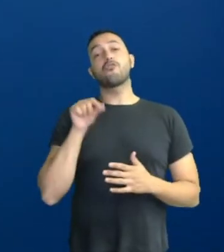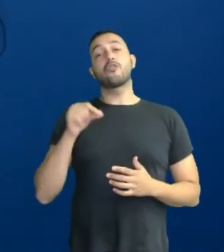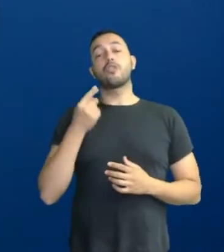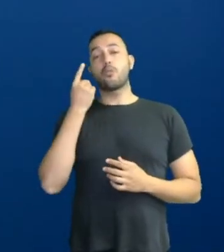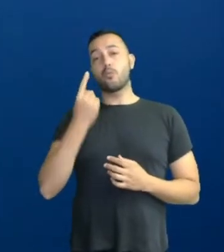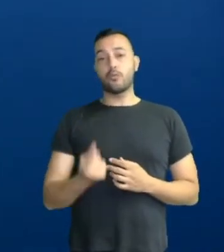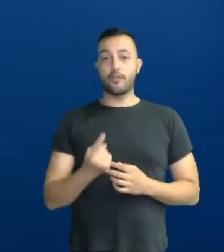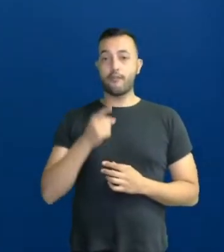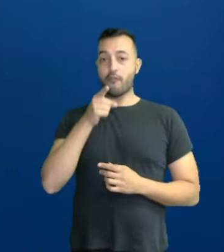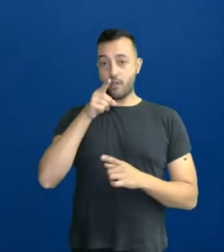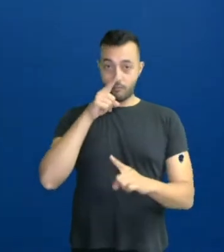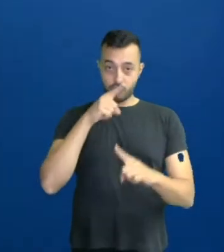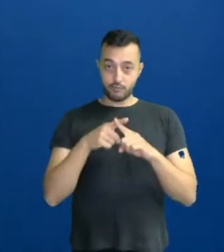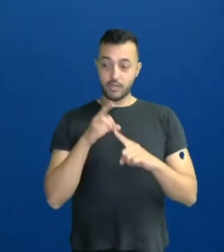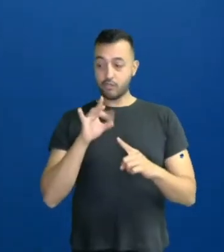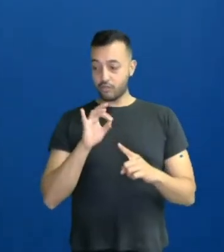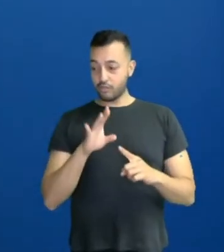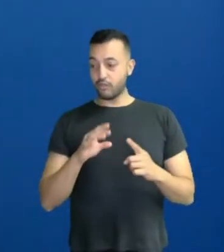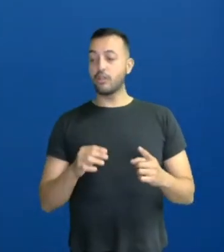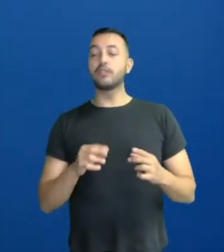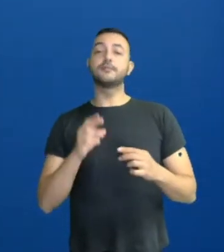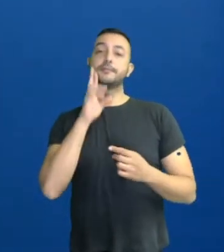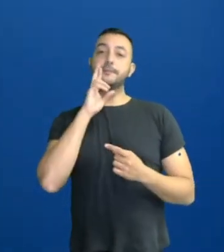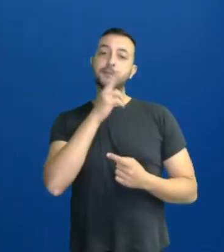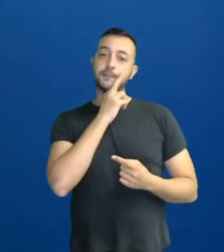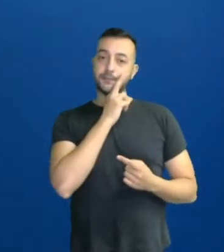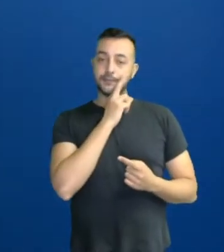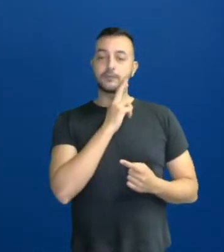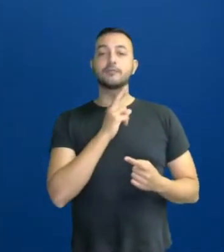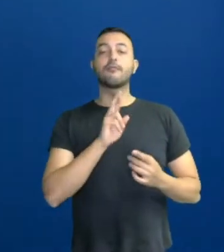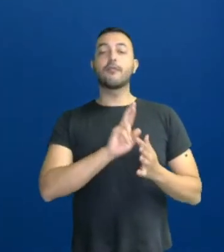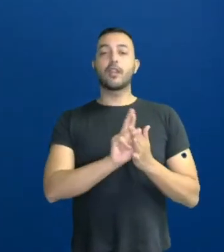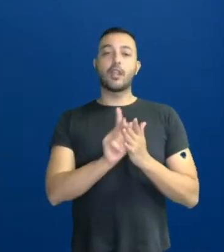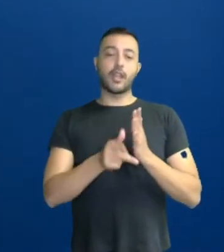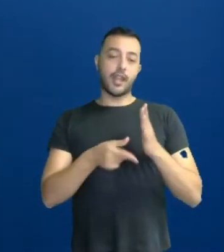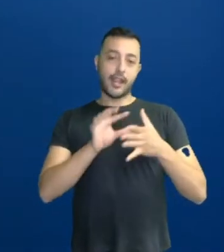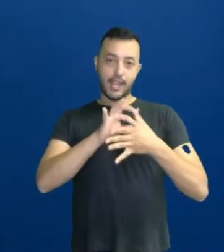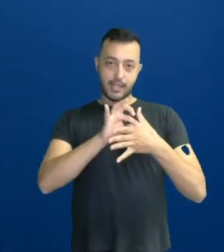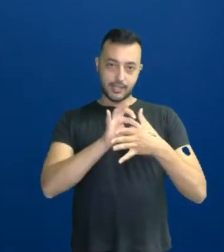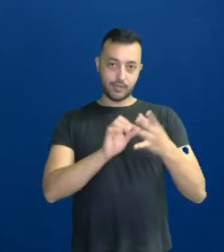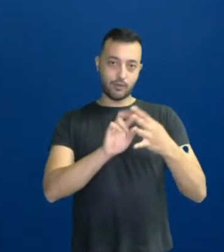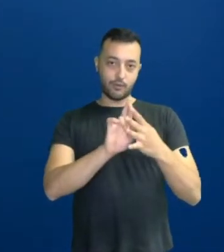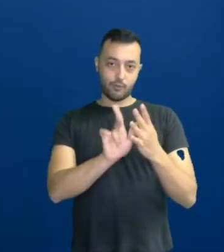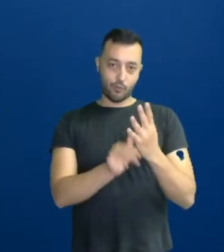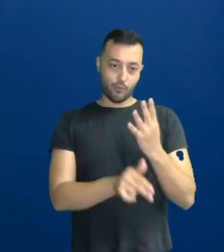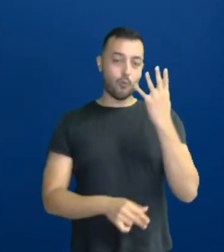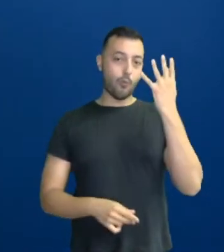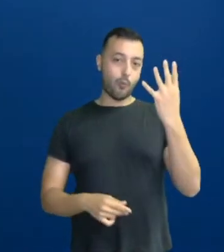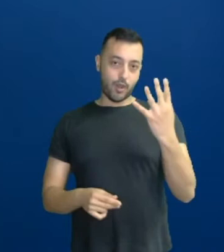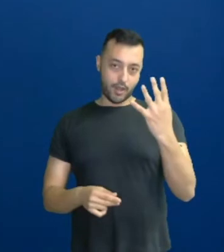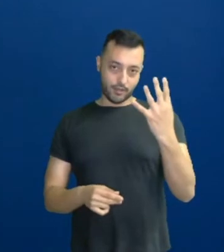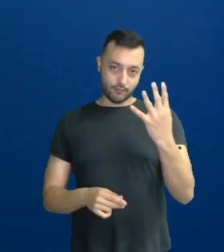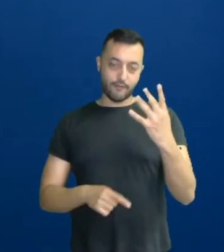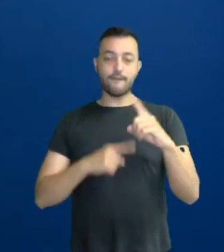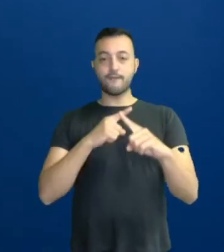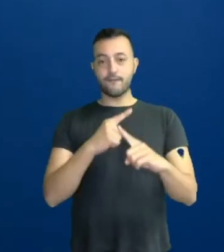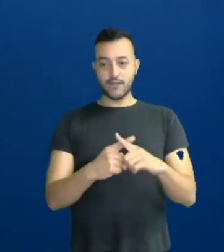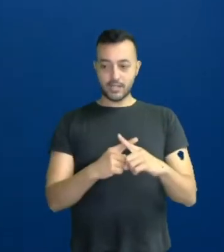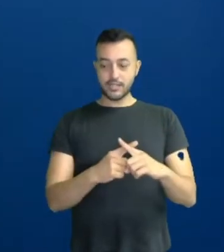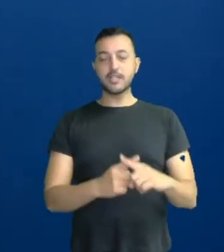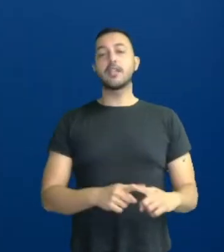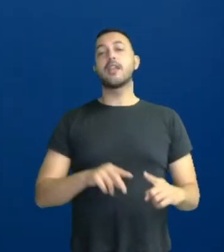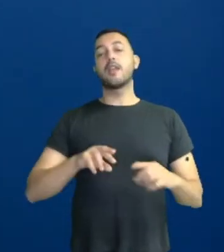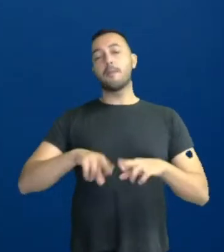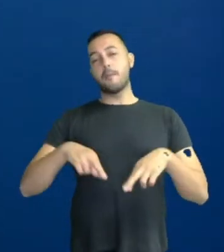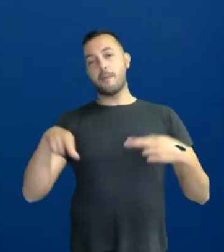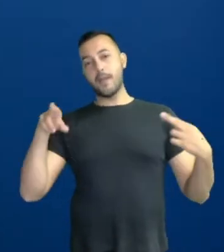você apenas vai multiplicar. Ó. Num restaurante são oferecidos 4 tipos de carne. Aí você vai pegar 4 vezes os 5 tipos